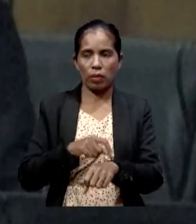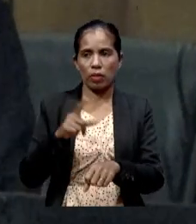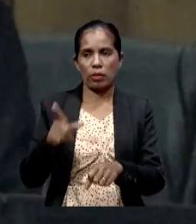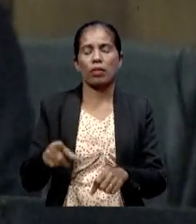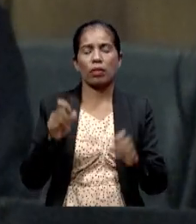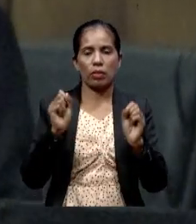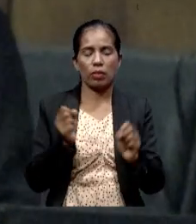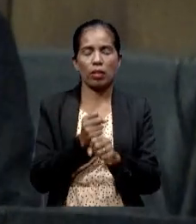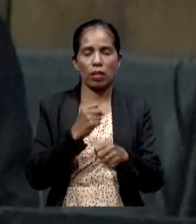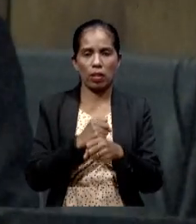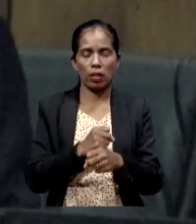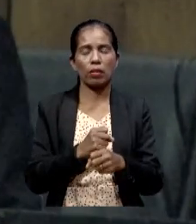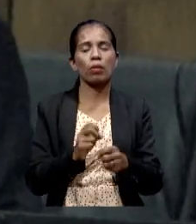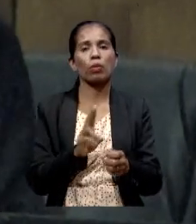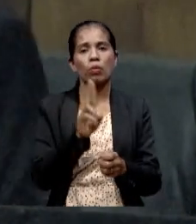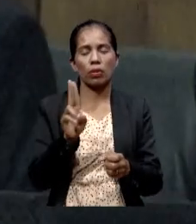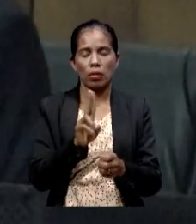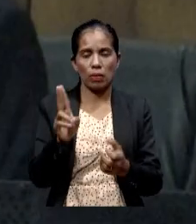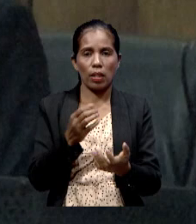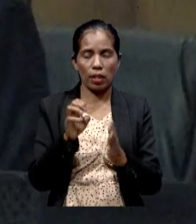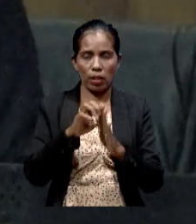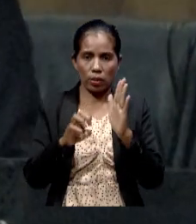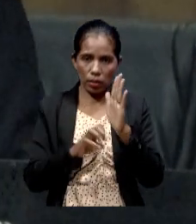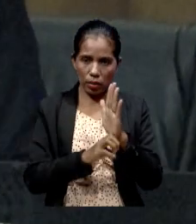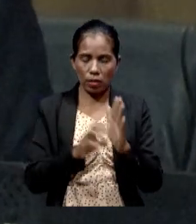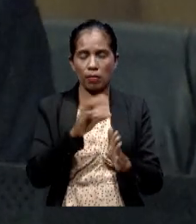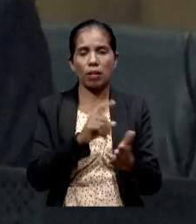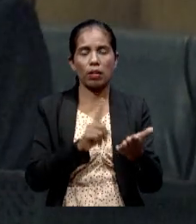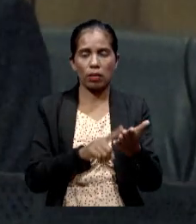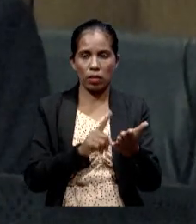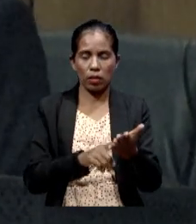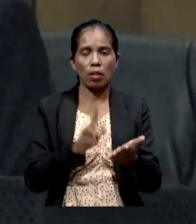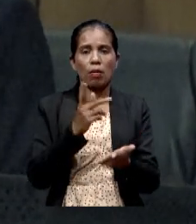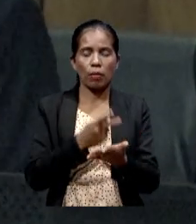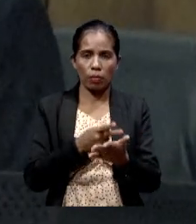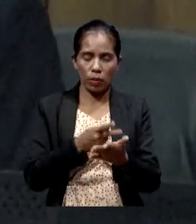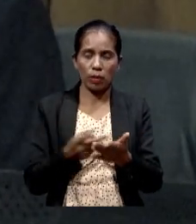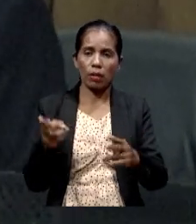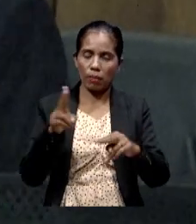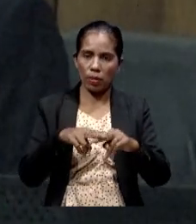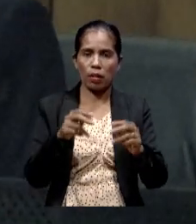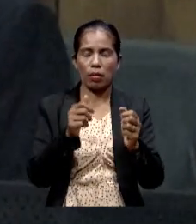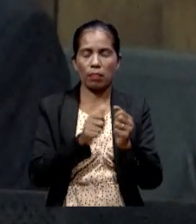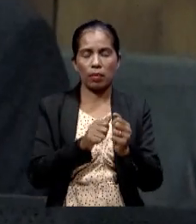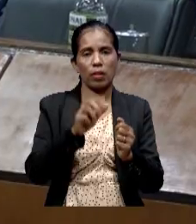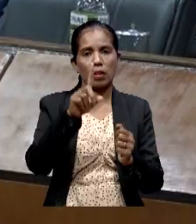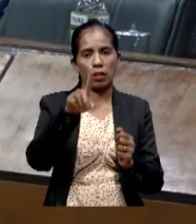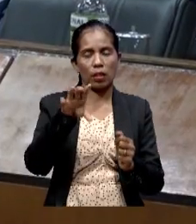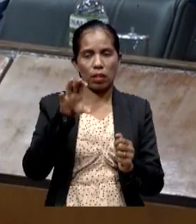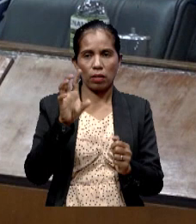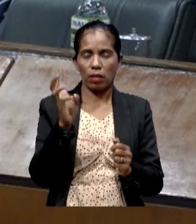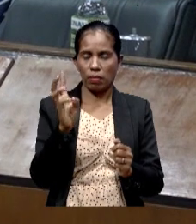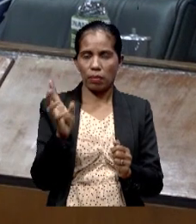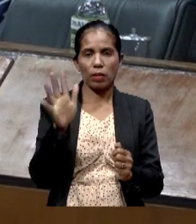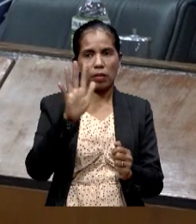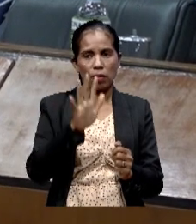rodi financia despesa estado, mai be e a discussão mosu tam proposta adicional hamutuk atus ida nem nulo resin lima